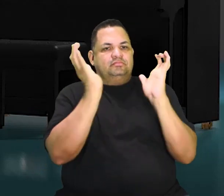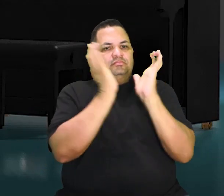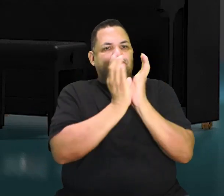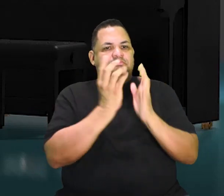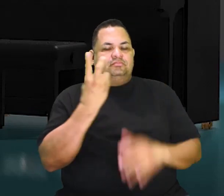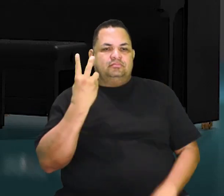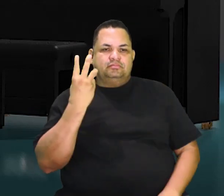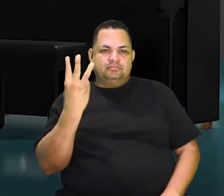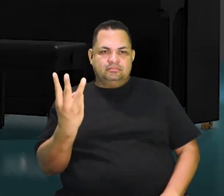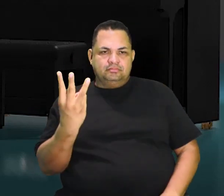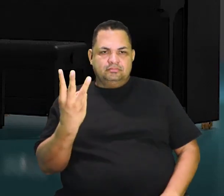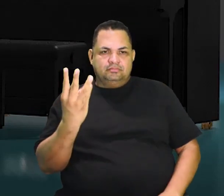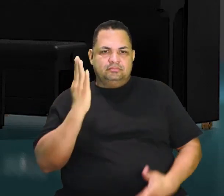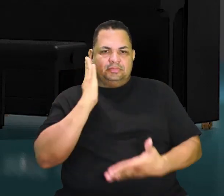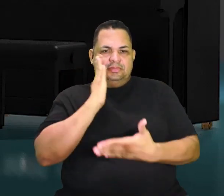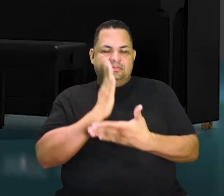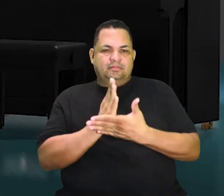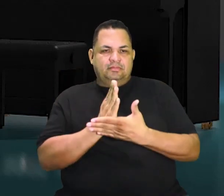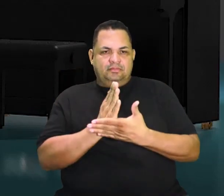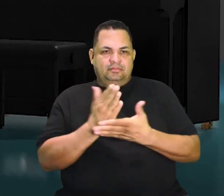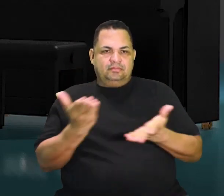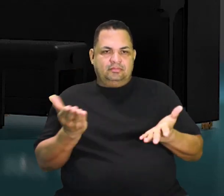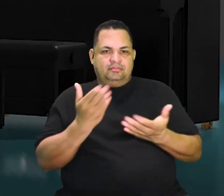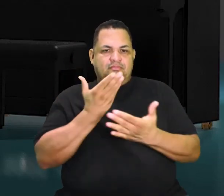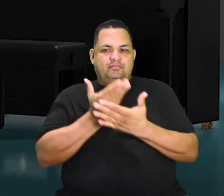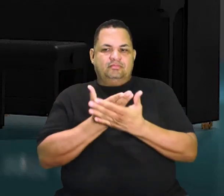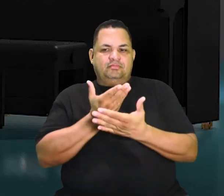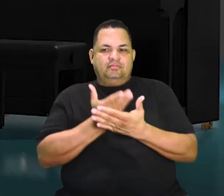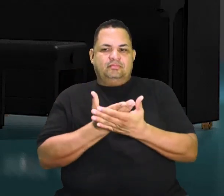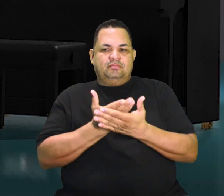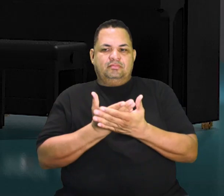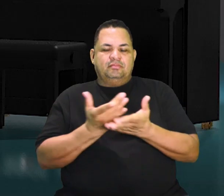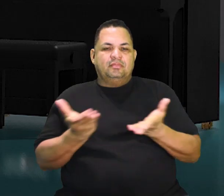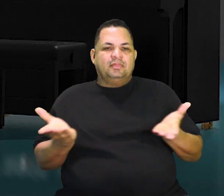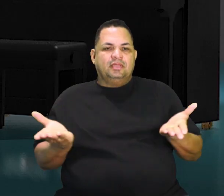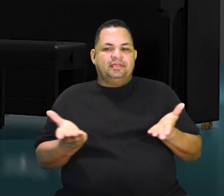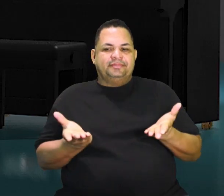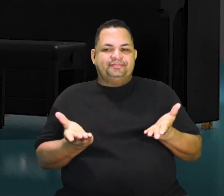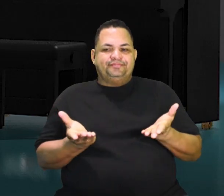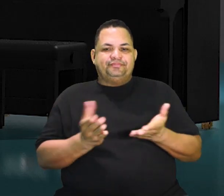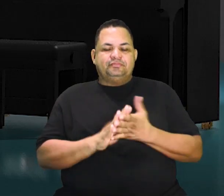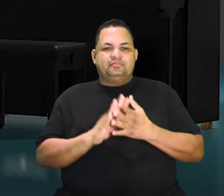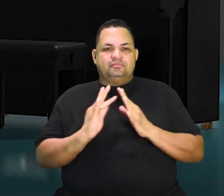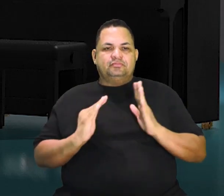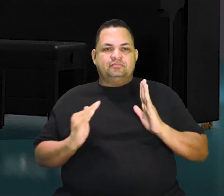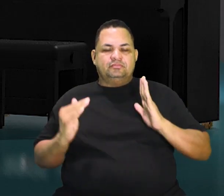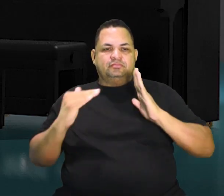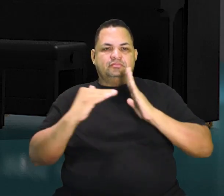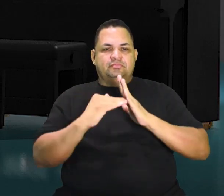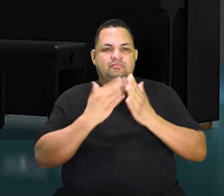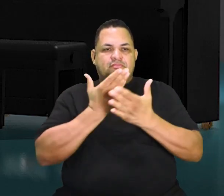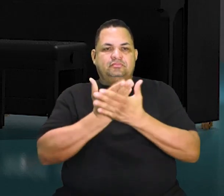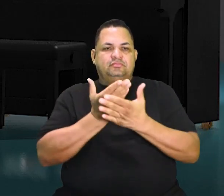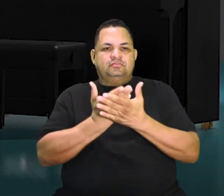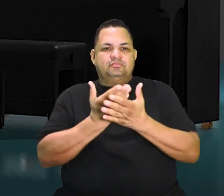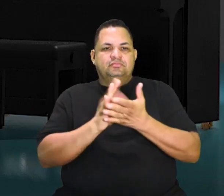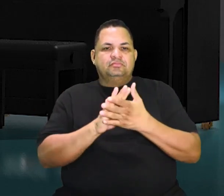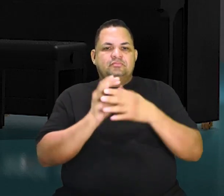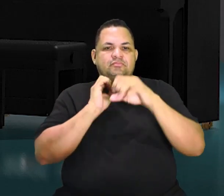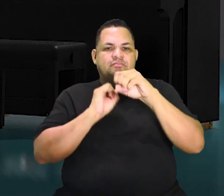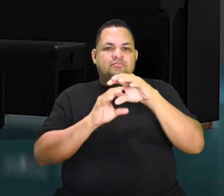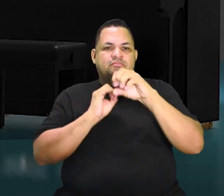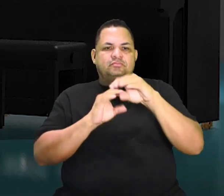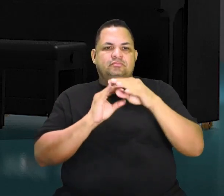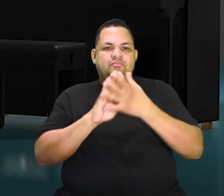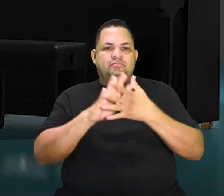3, já na metade aí das aulas, e essas últimas aulas estamos